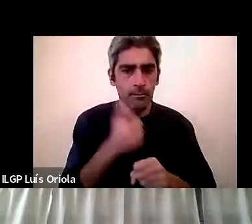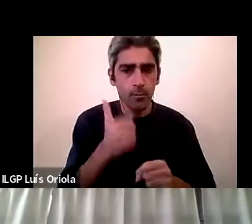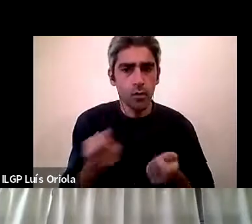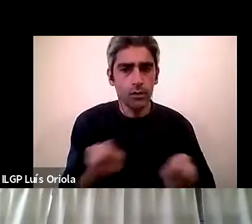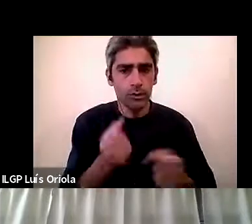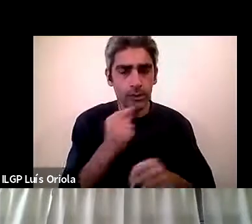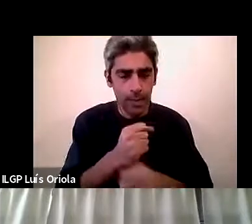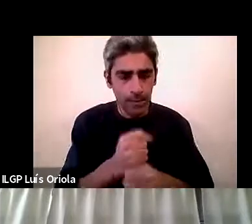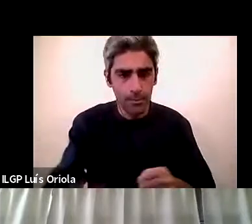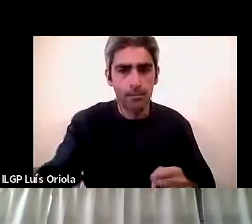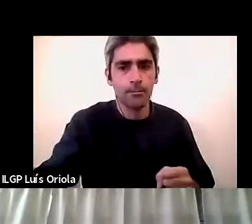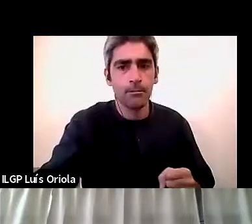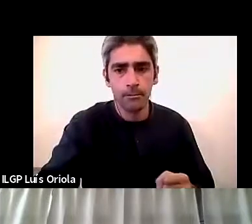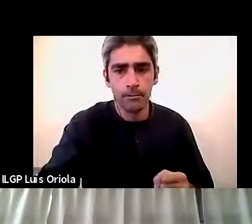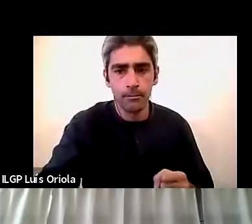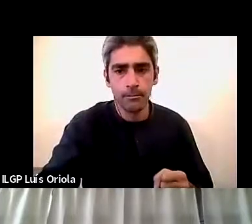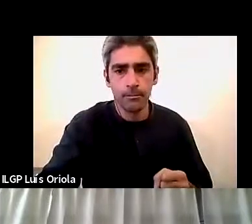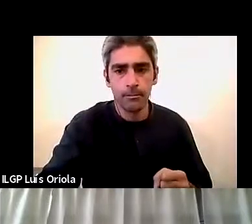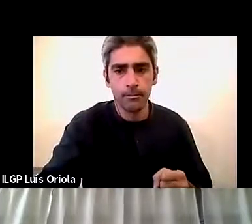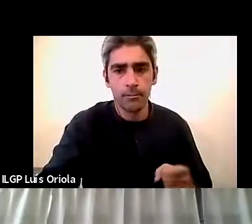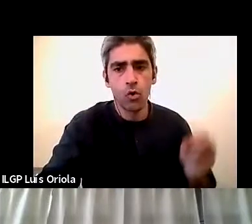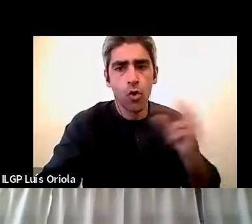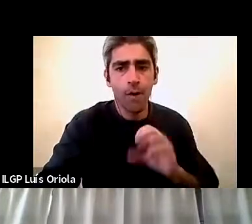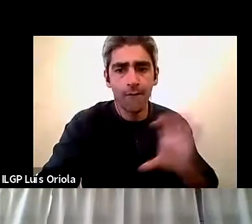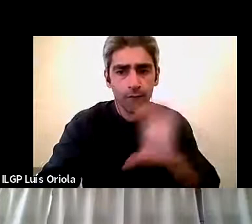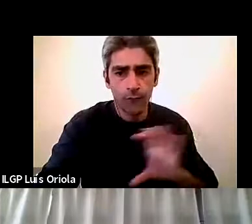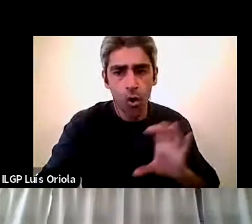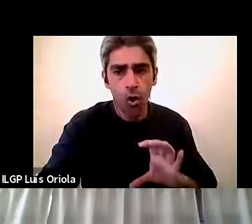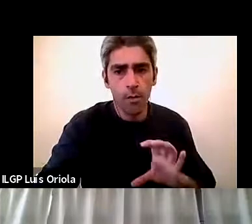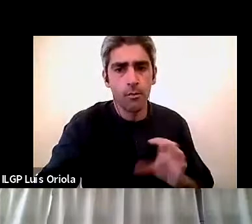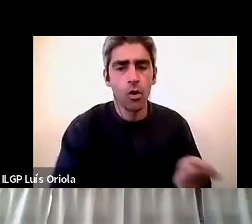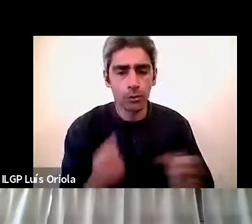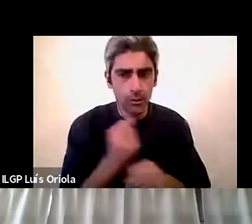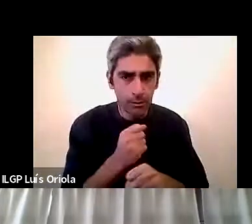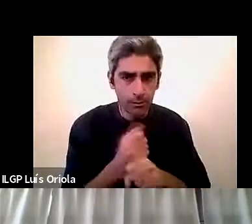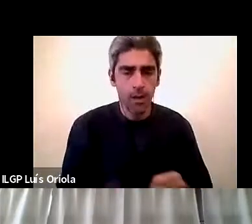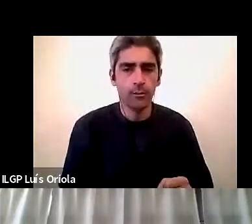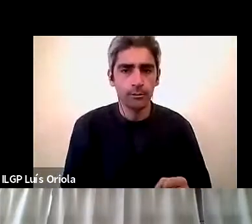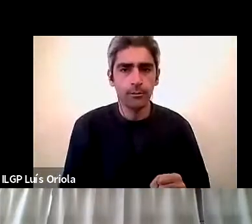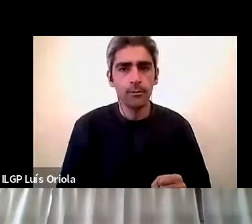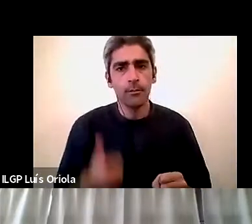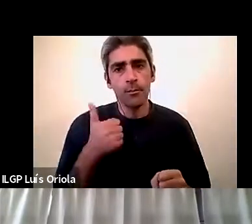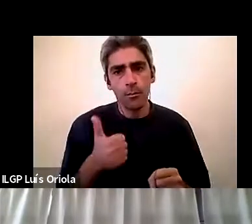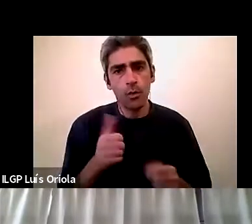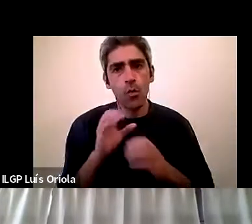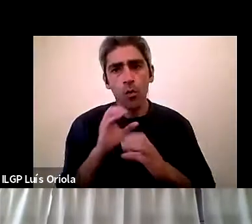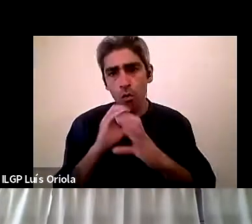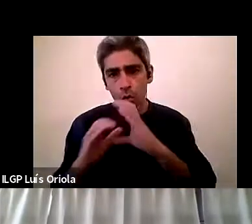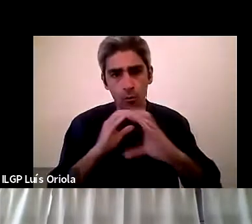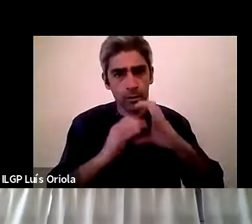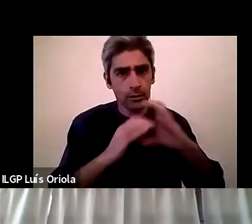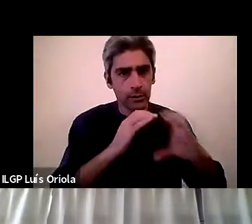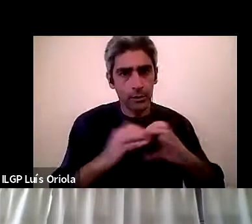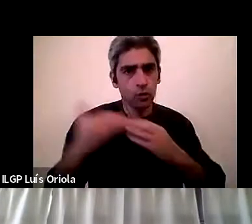do trabalho, por estarmos perante novas formas de organização do trabalho, haver uma boa comunicação entre